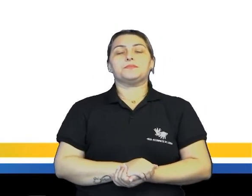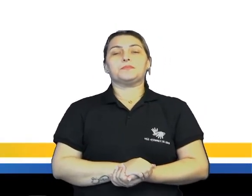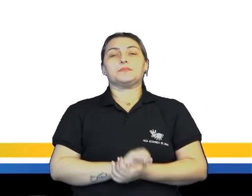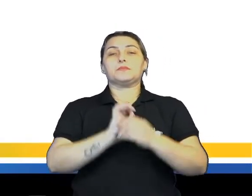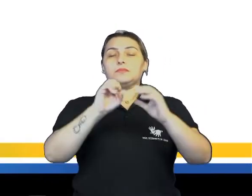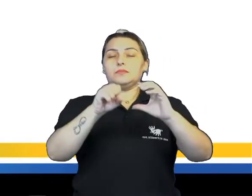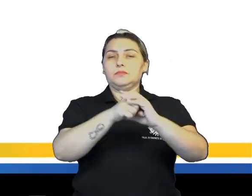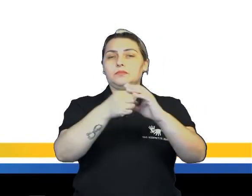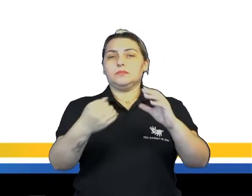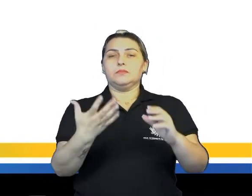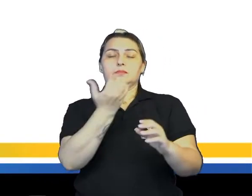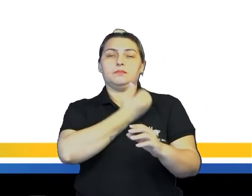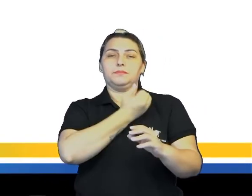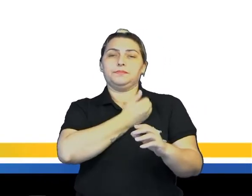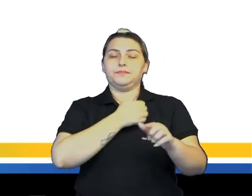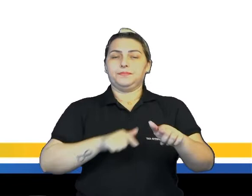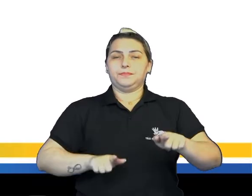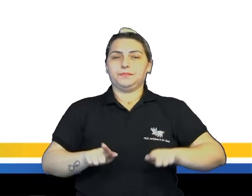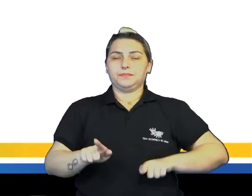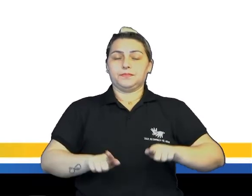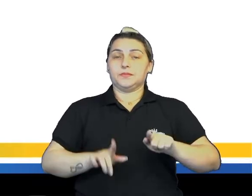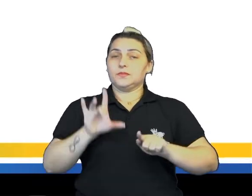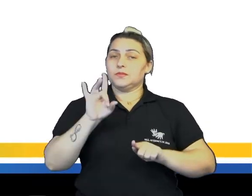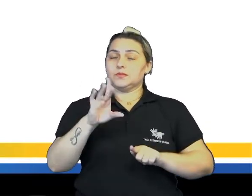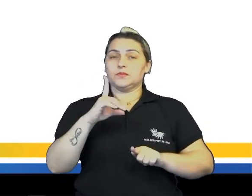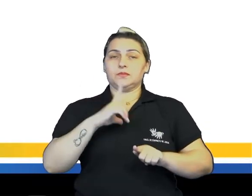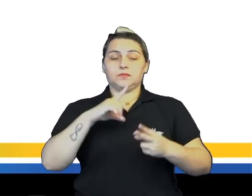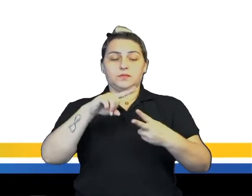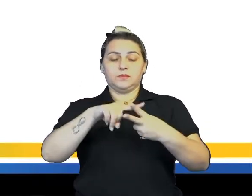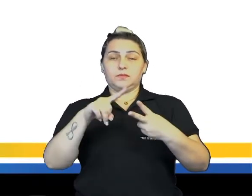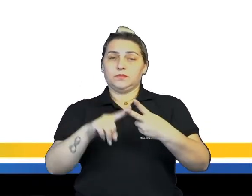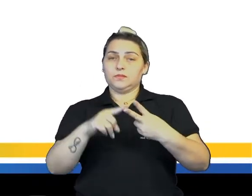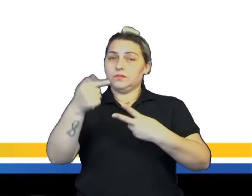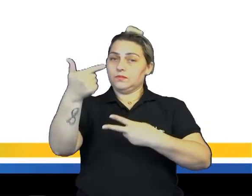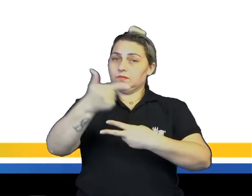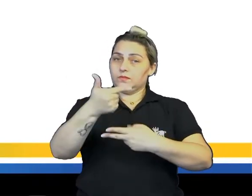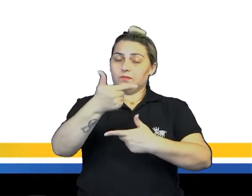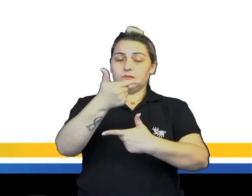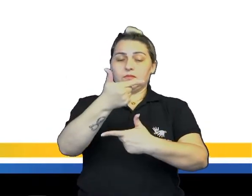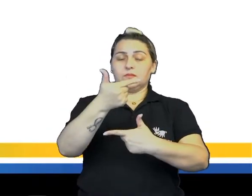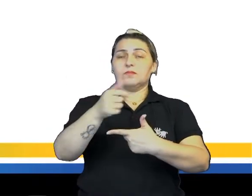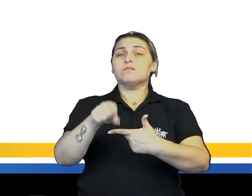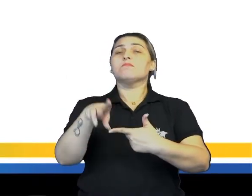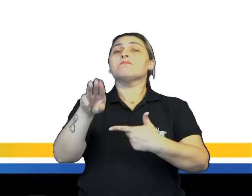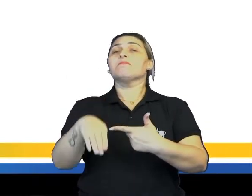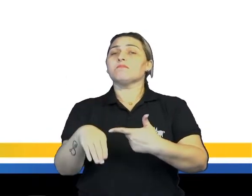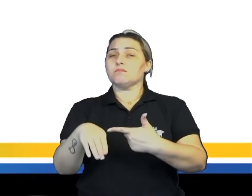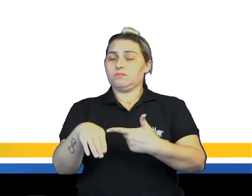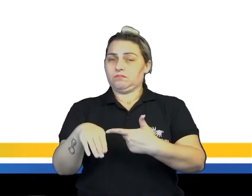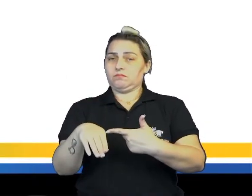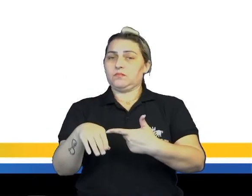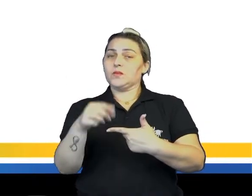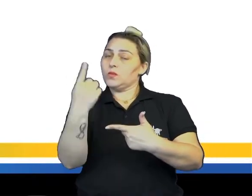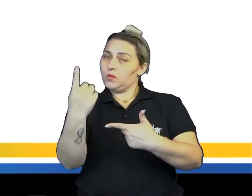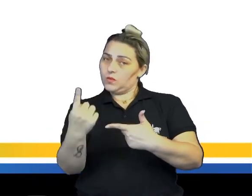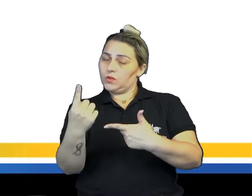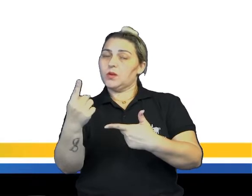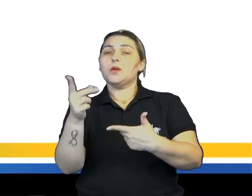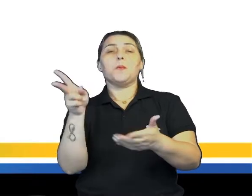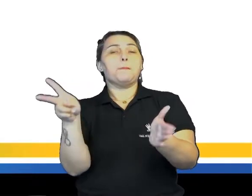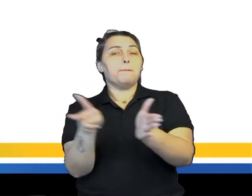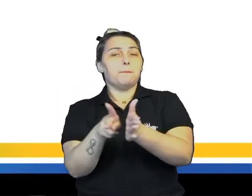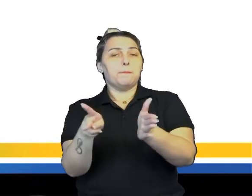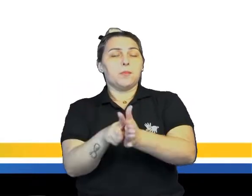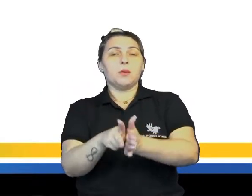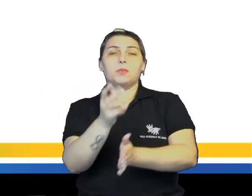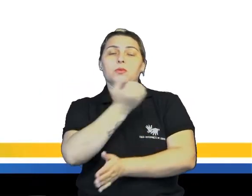A característica do número primo é que ele só possui 2 divisores. Quem são esses divisores? O 1 e ele